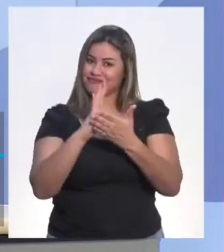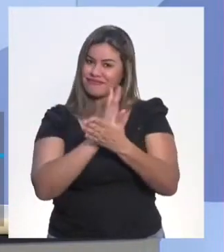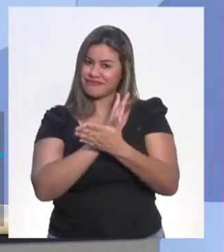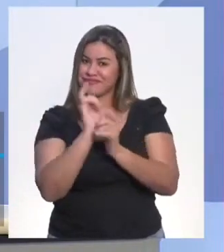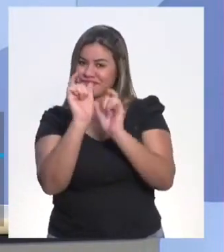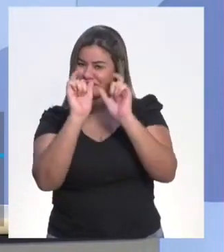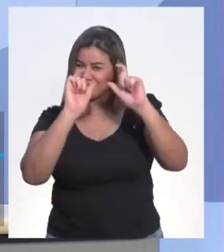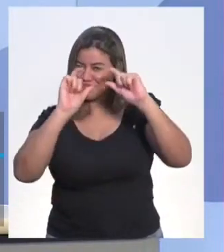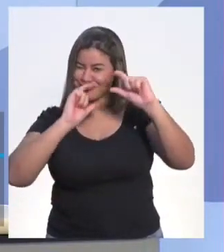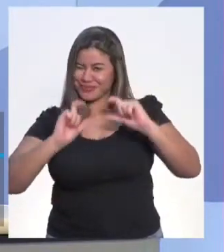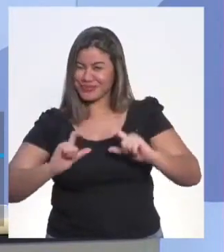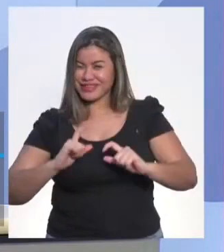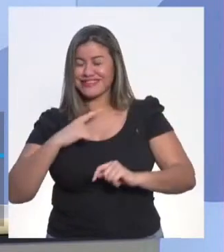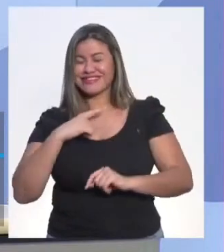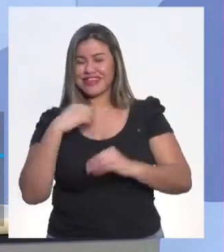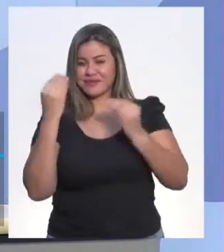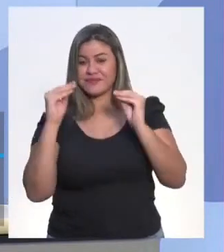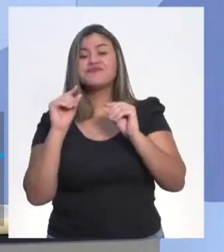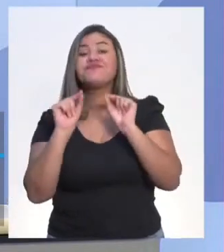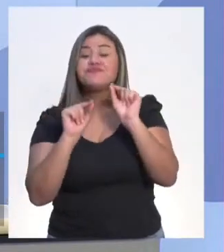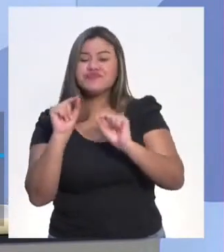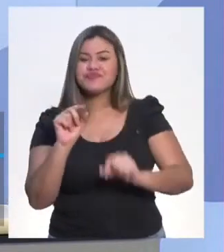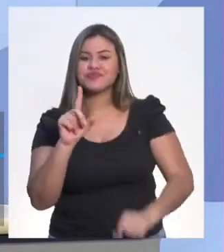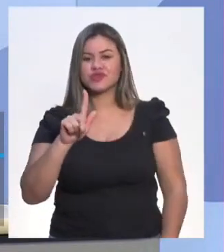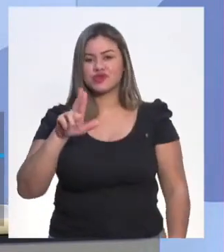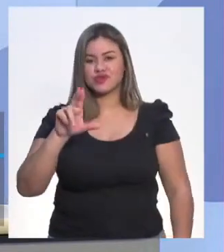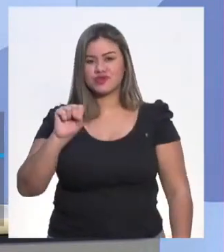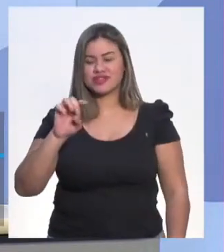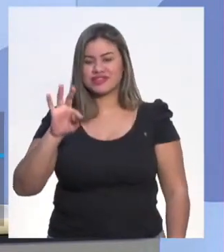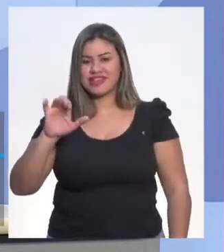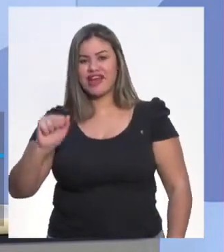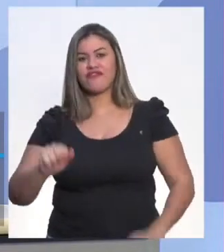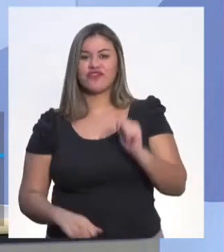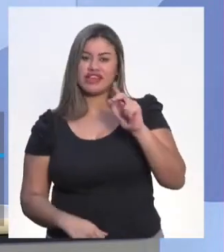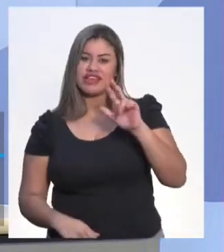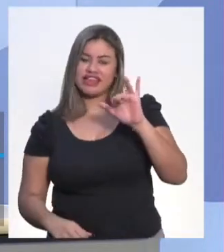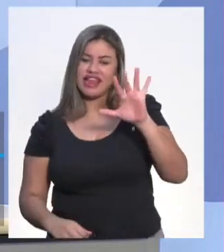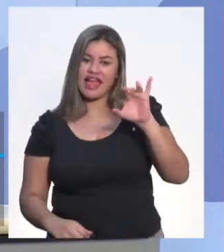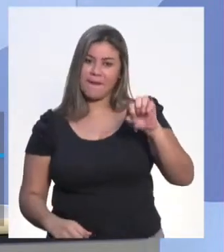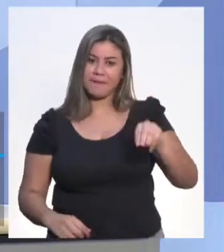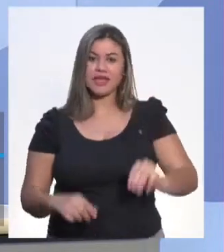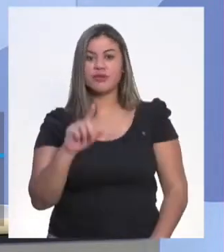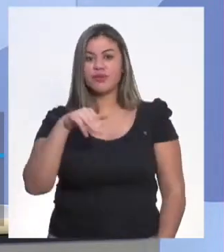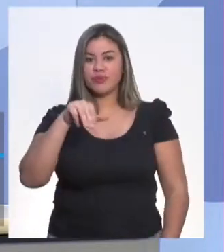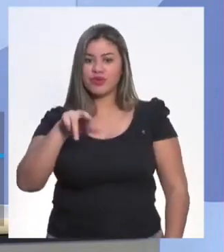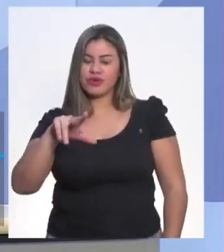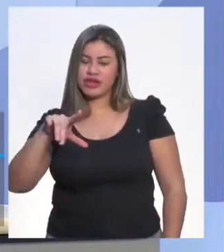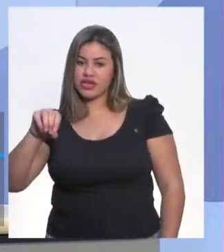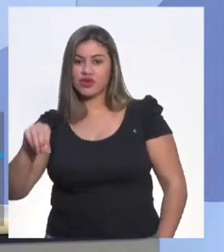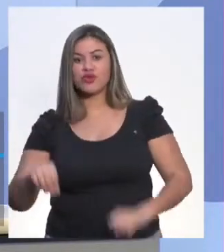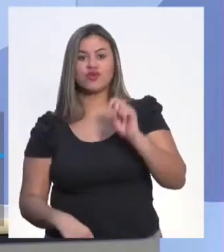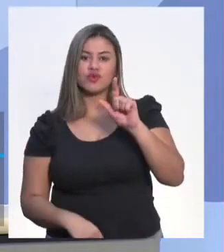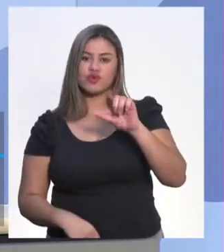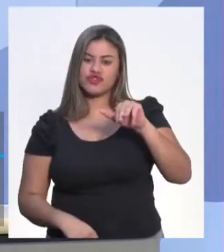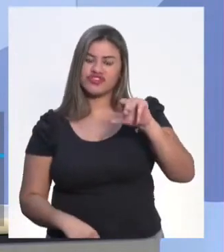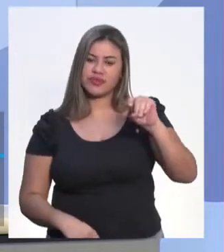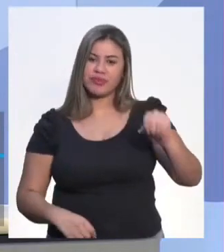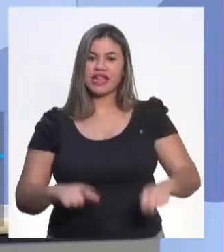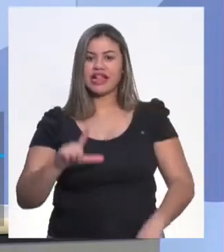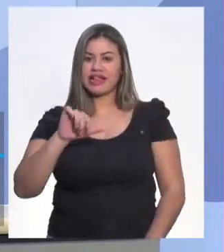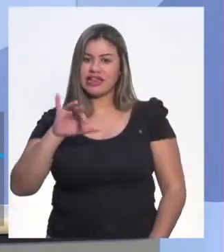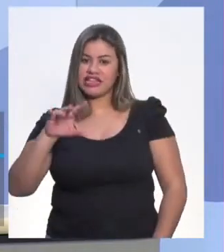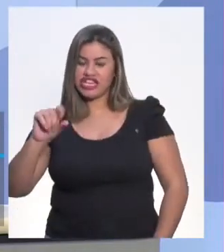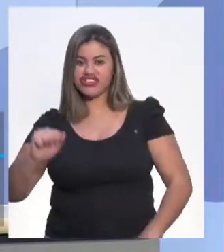menos um pouquinho de anagrama lá pra gente, tá bom? Gustavo, Guilherme, Murilo, Ludmila, Viviane, Kaique,